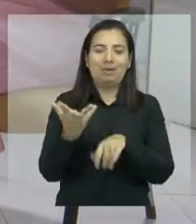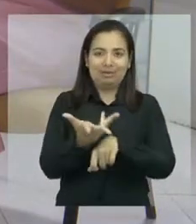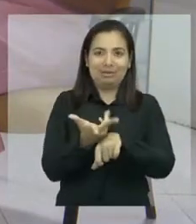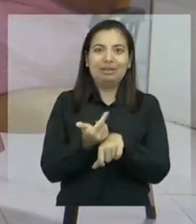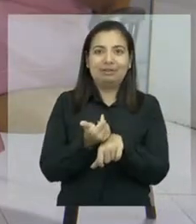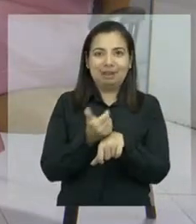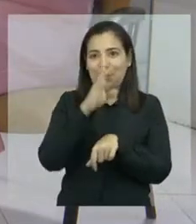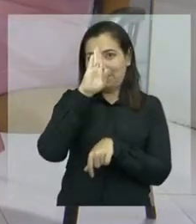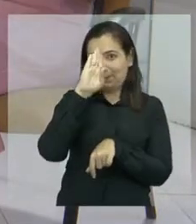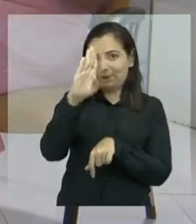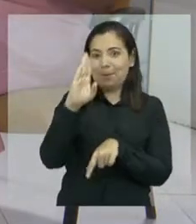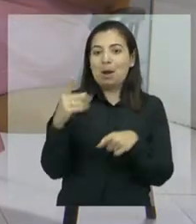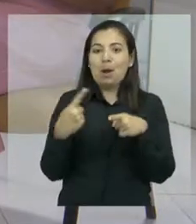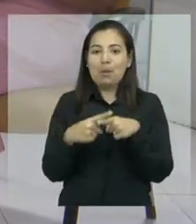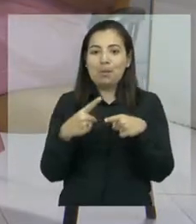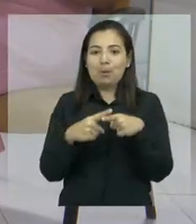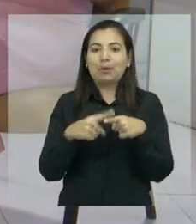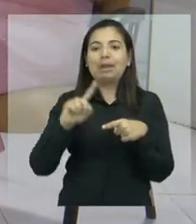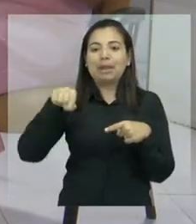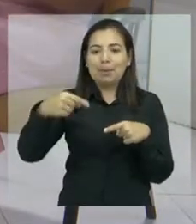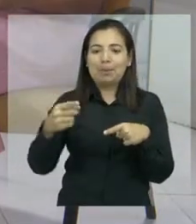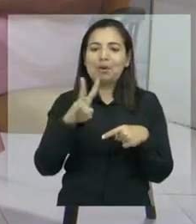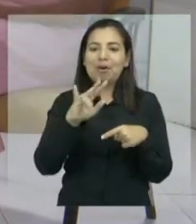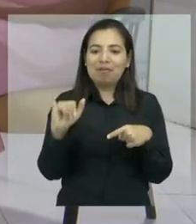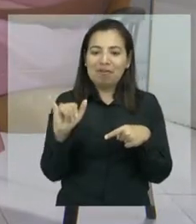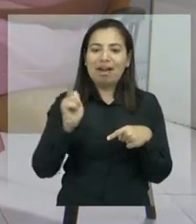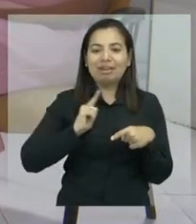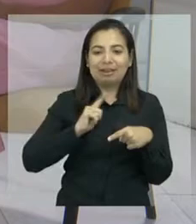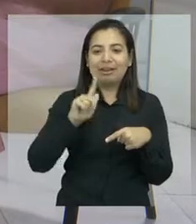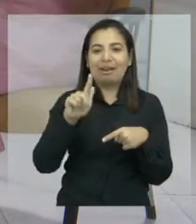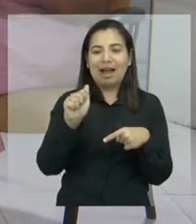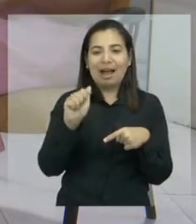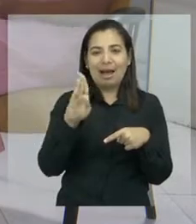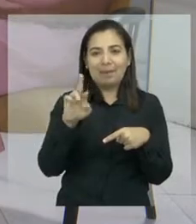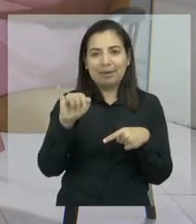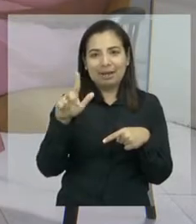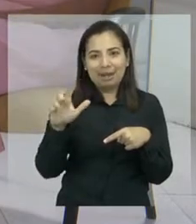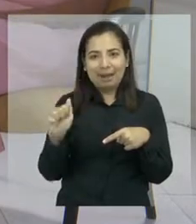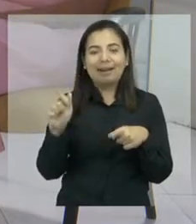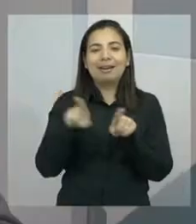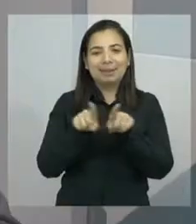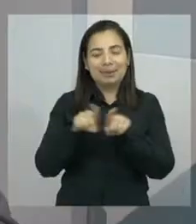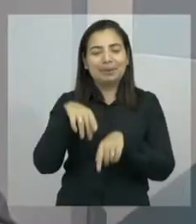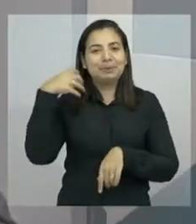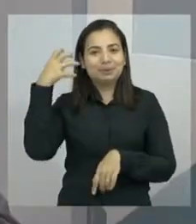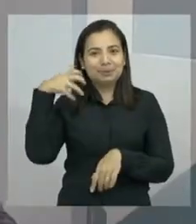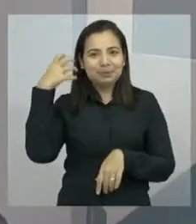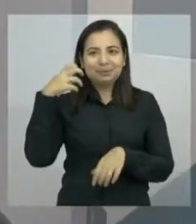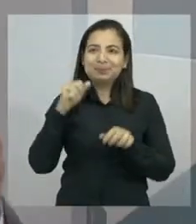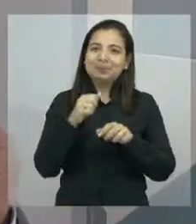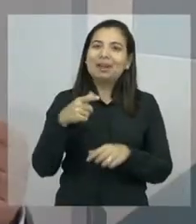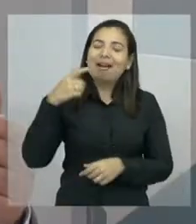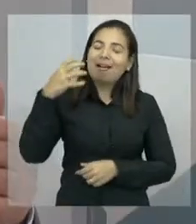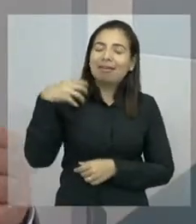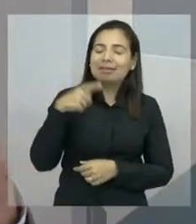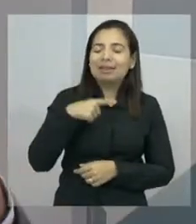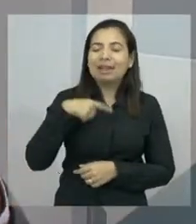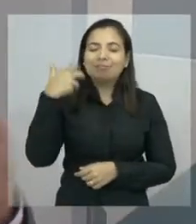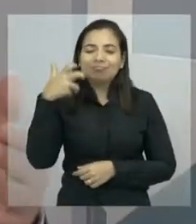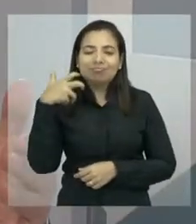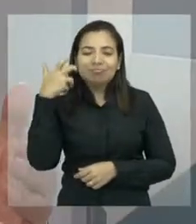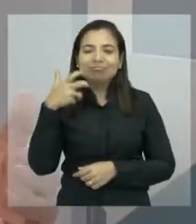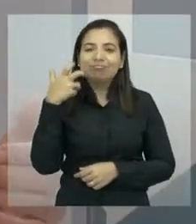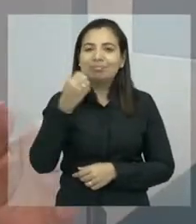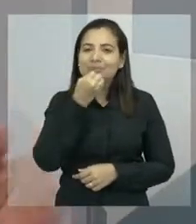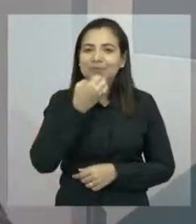logo mais a Gabriela vai estar contagiando os corações dos jovens. E nas redes sociais, quem quer dar a